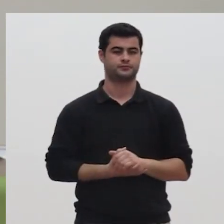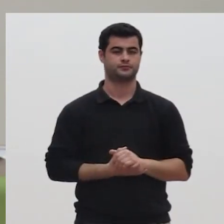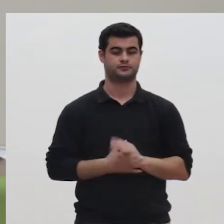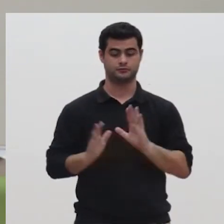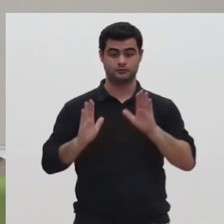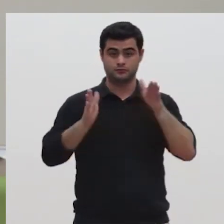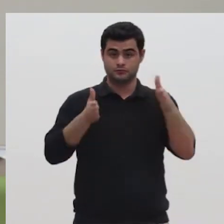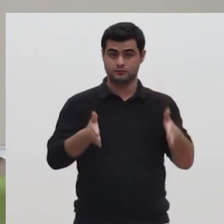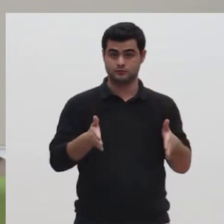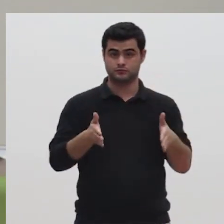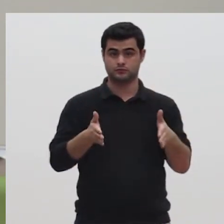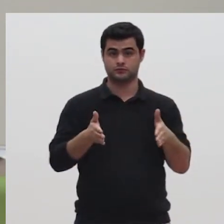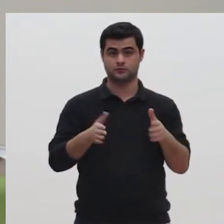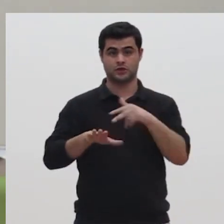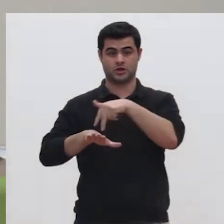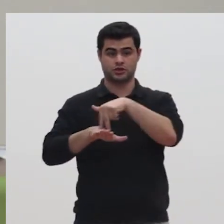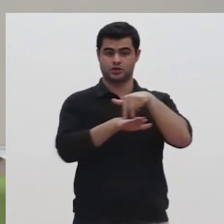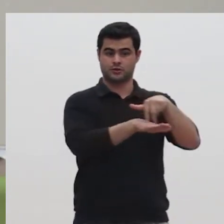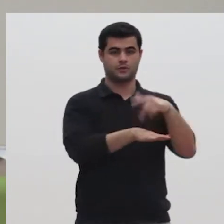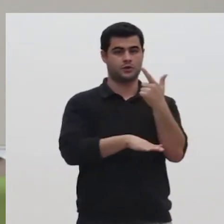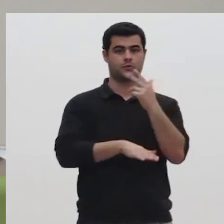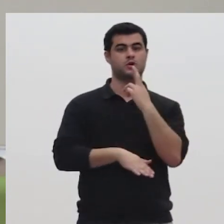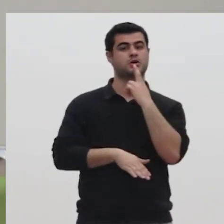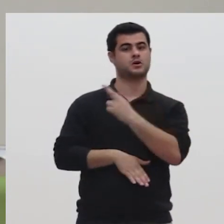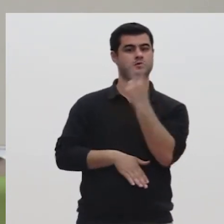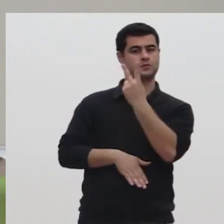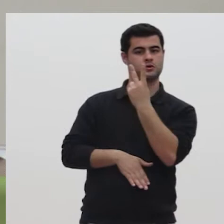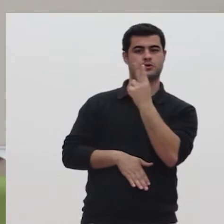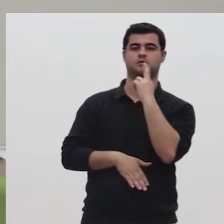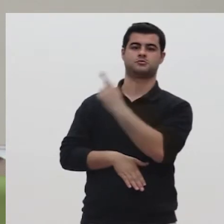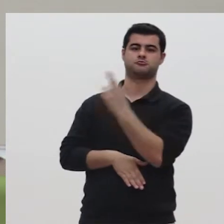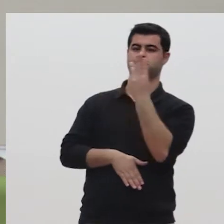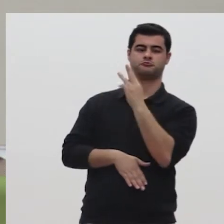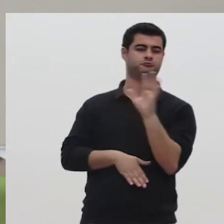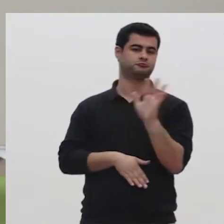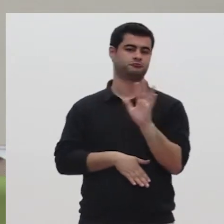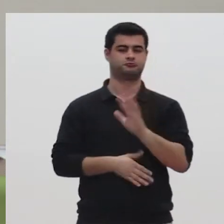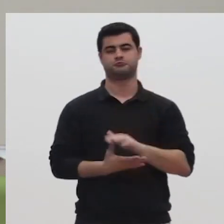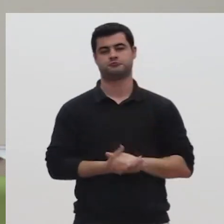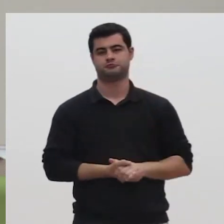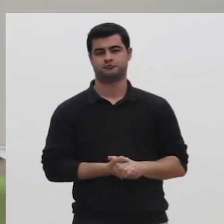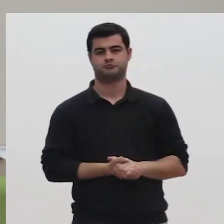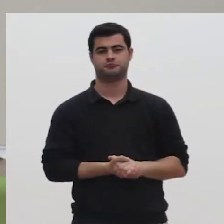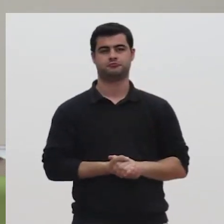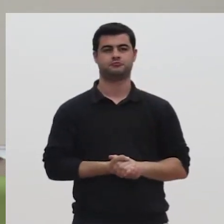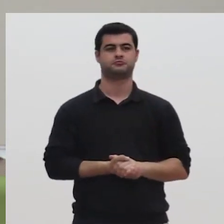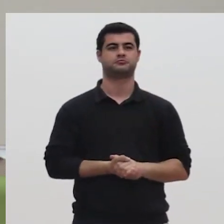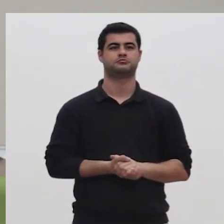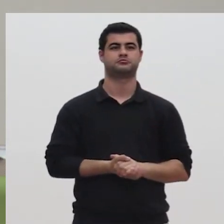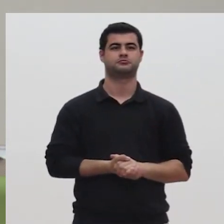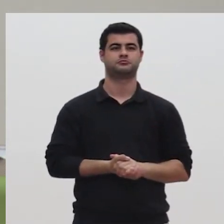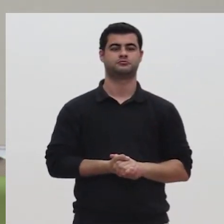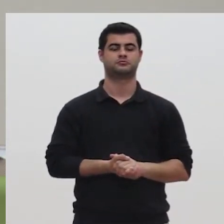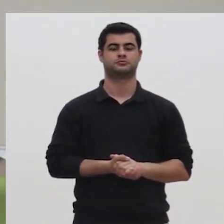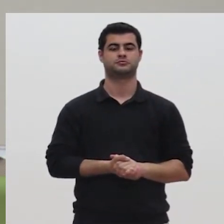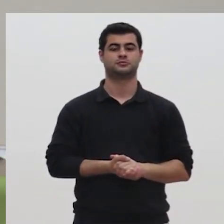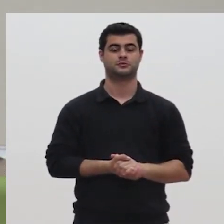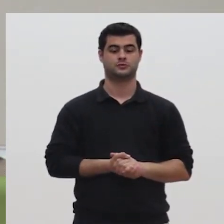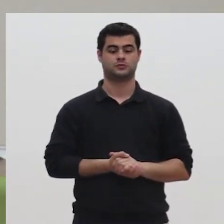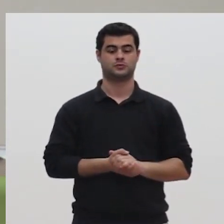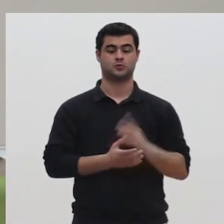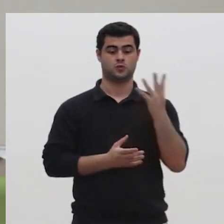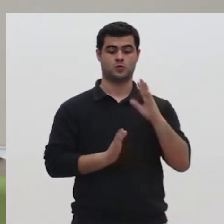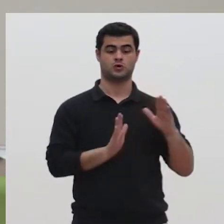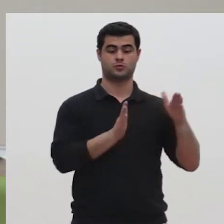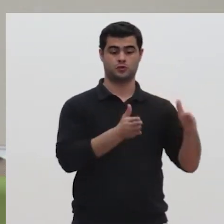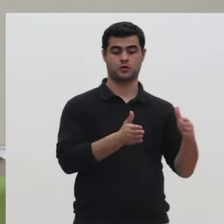as chapas não terão direito a réplica e tréplica. No quarto bloco, cada chapa terá 5 minutos